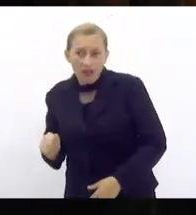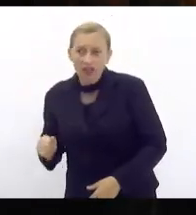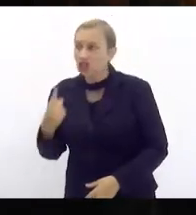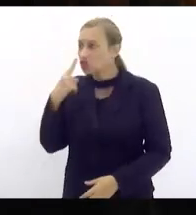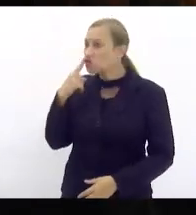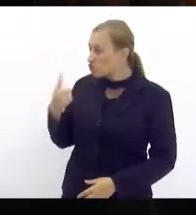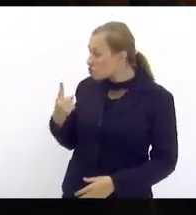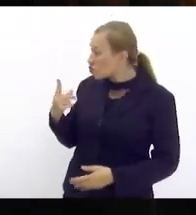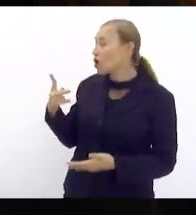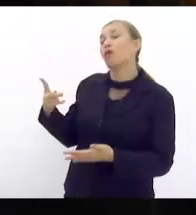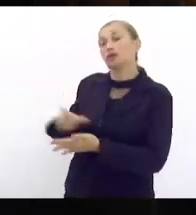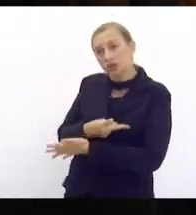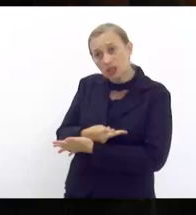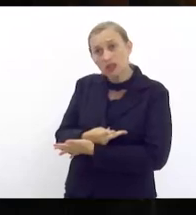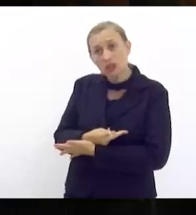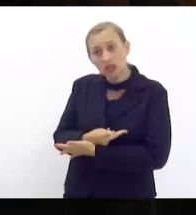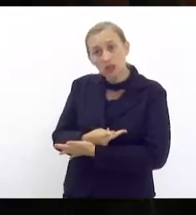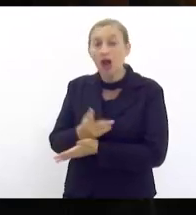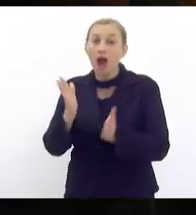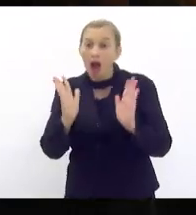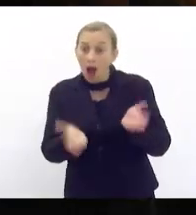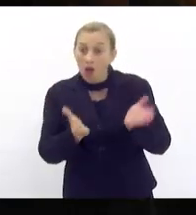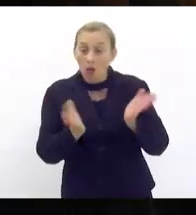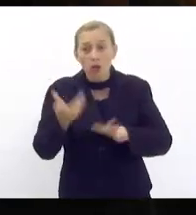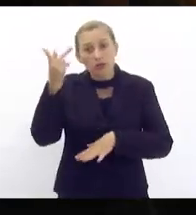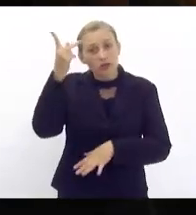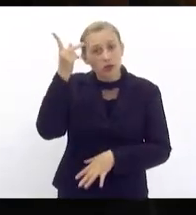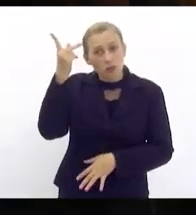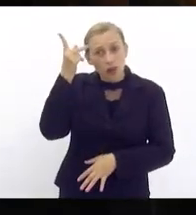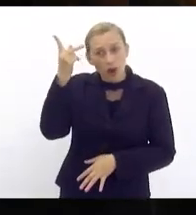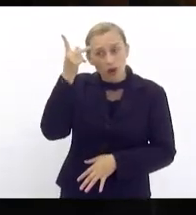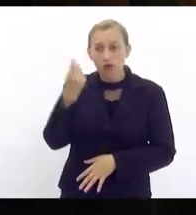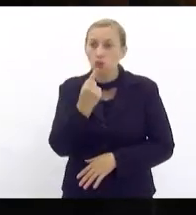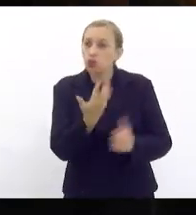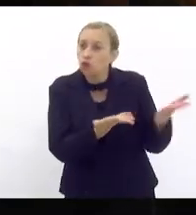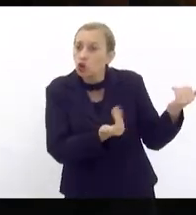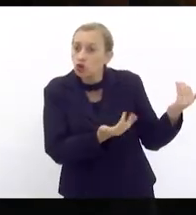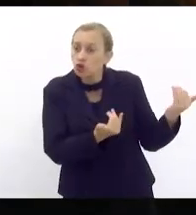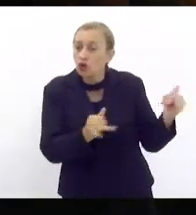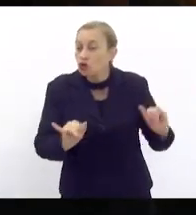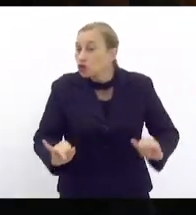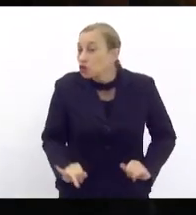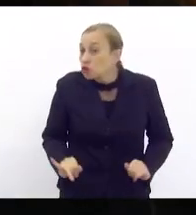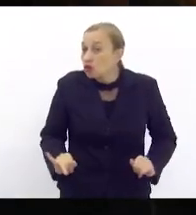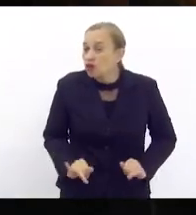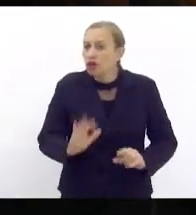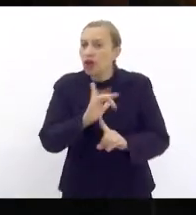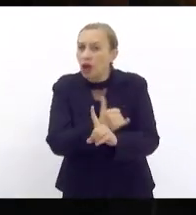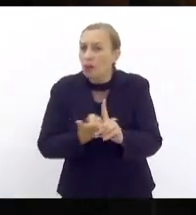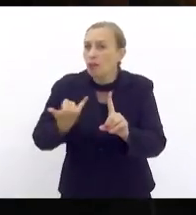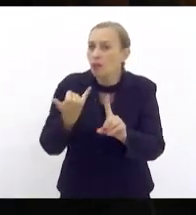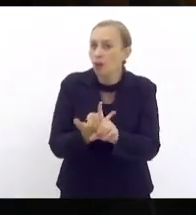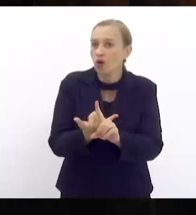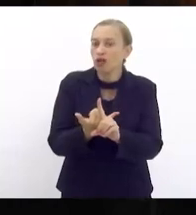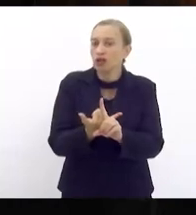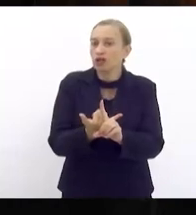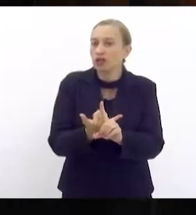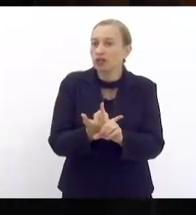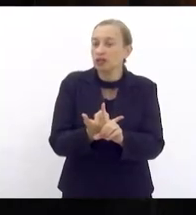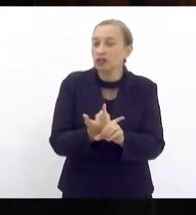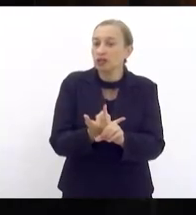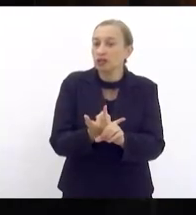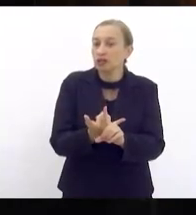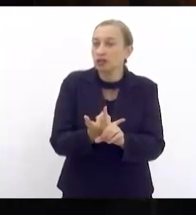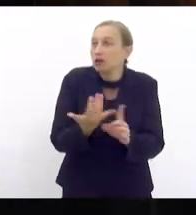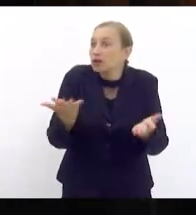viu o que aconteceu agora em São Paulo com jovem que sofreu constantemente bullying e ficou